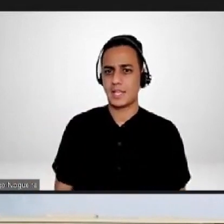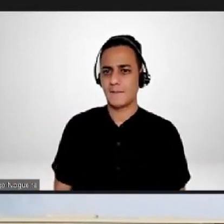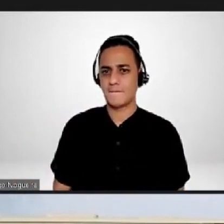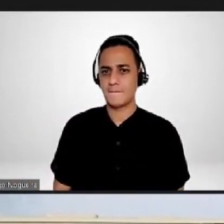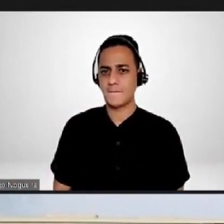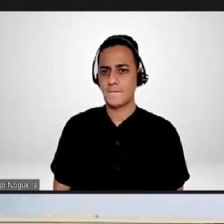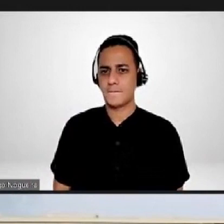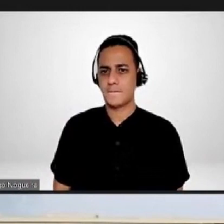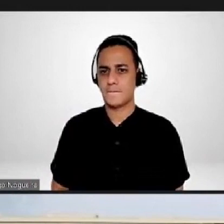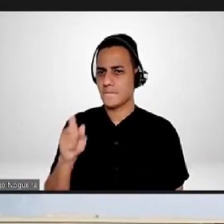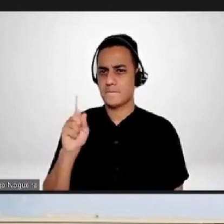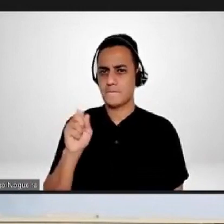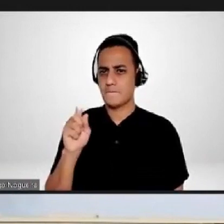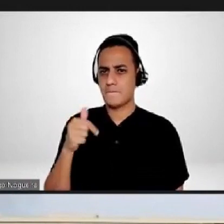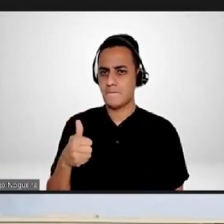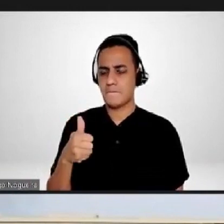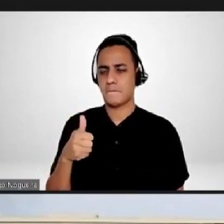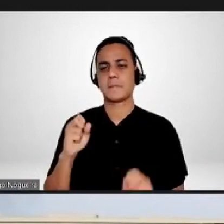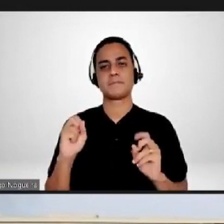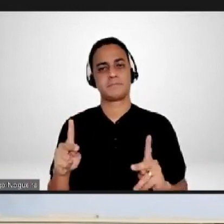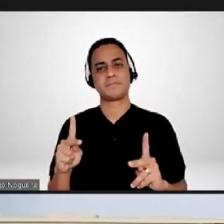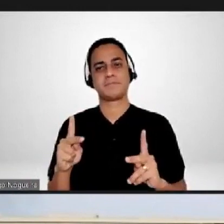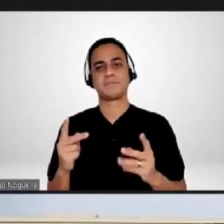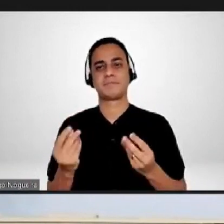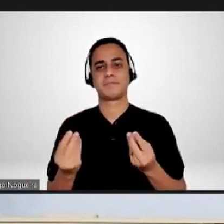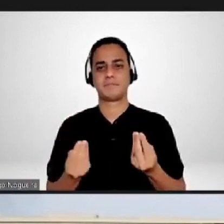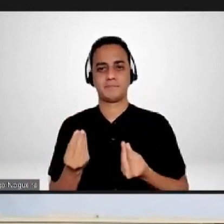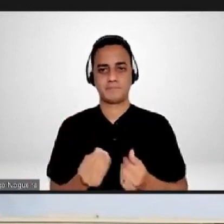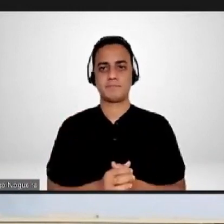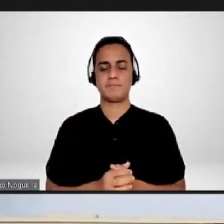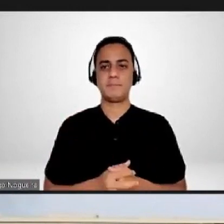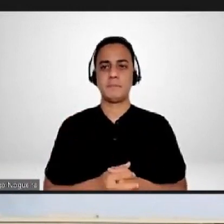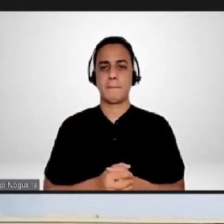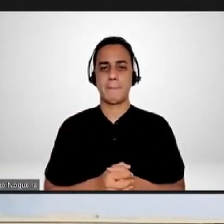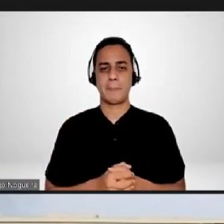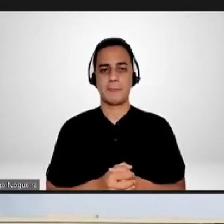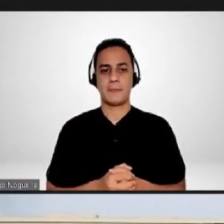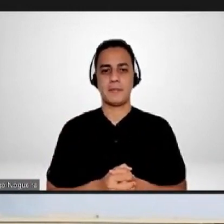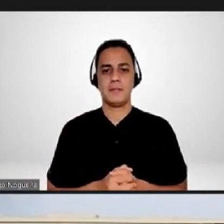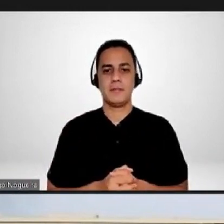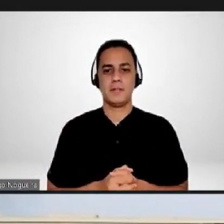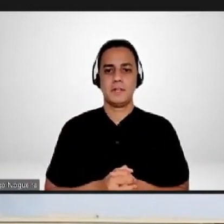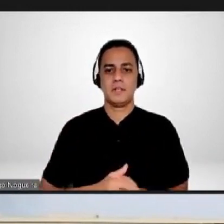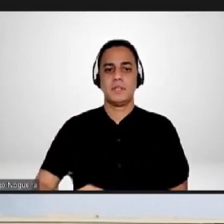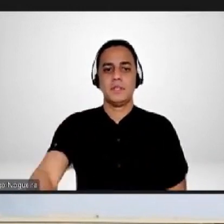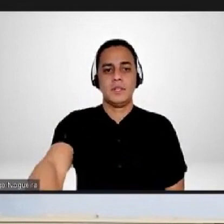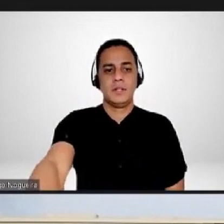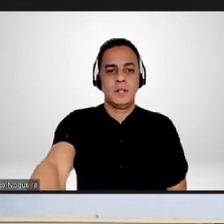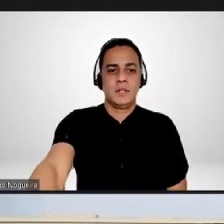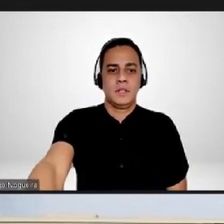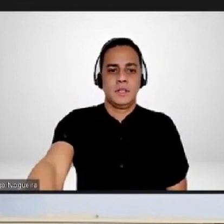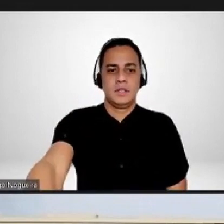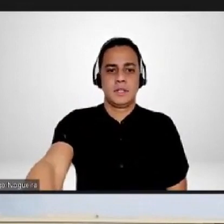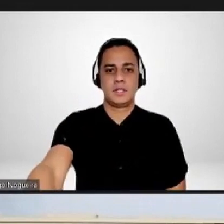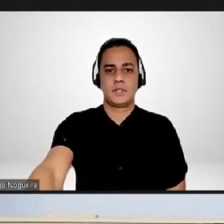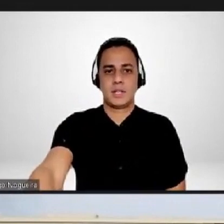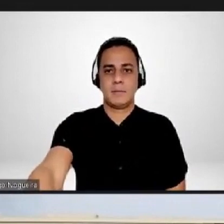Não precisa. Então, por favor, daí nós vamos ter que encerrar, né? Porque já estamos